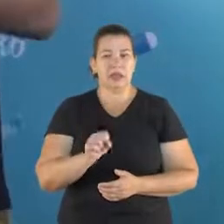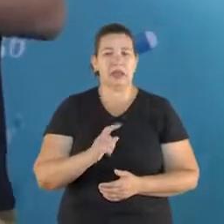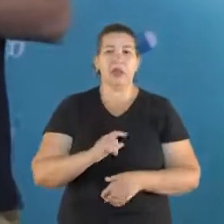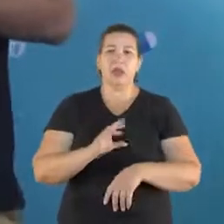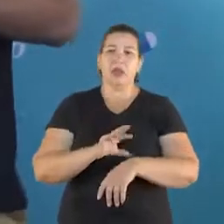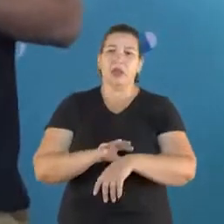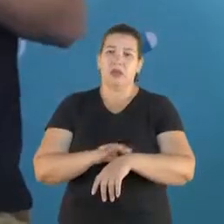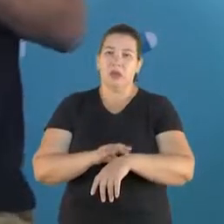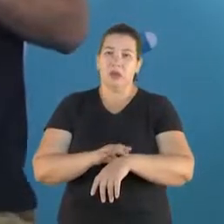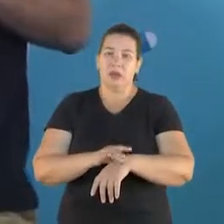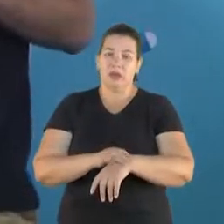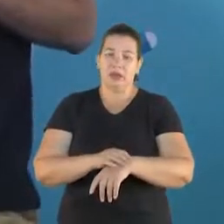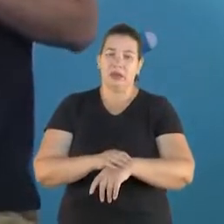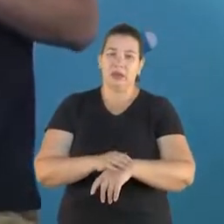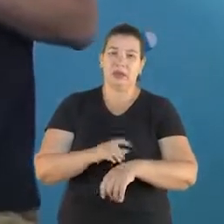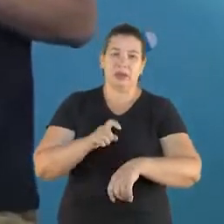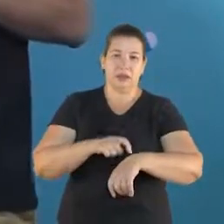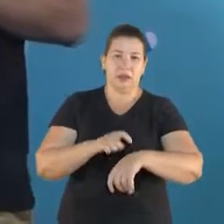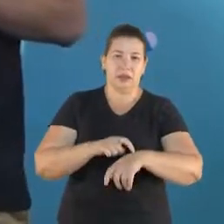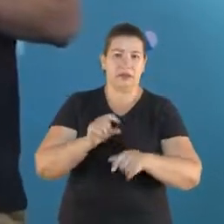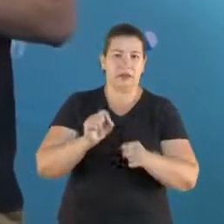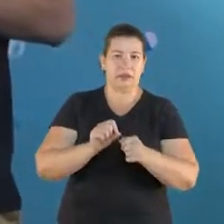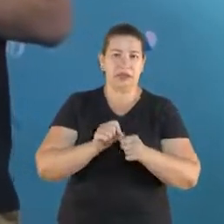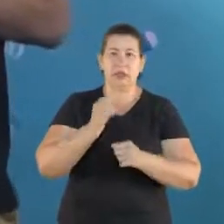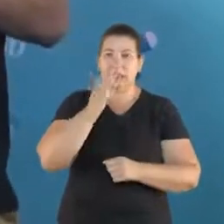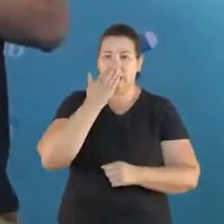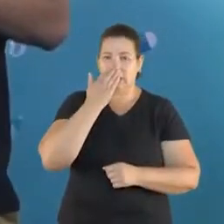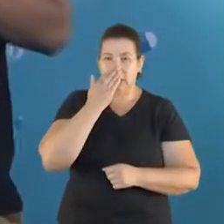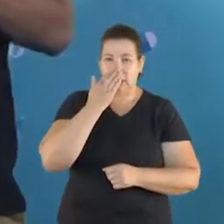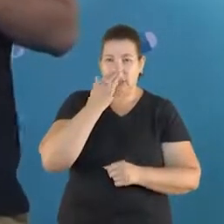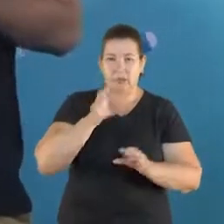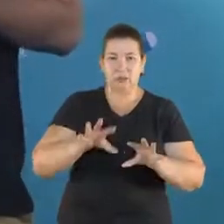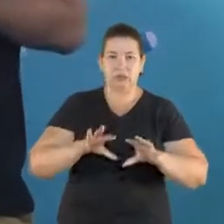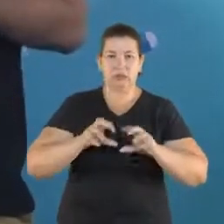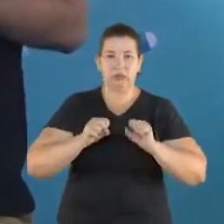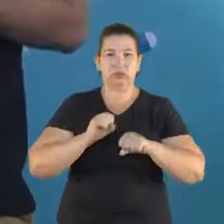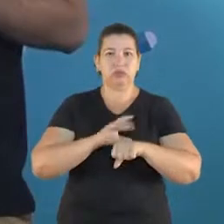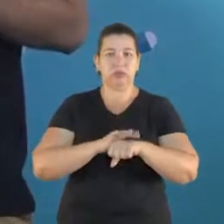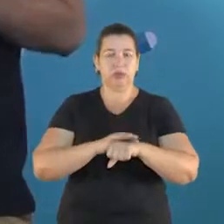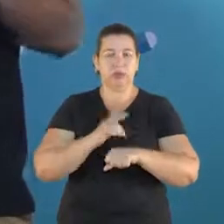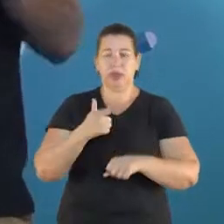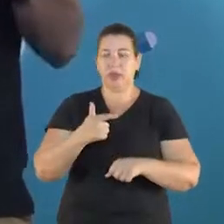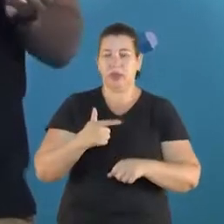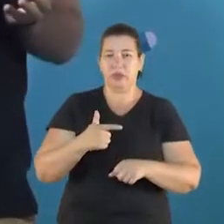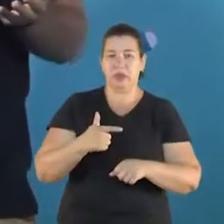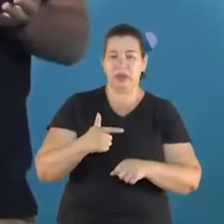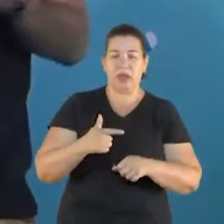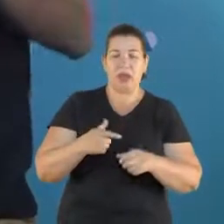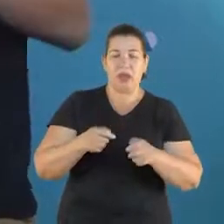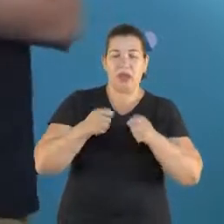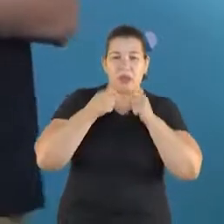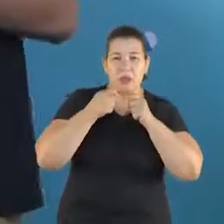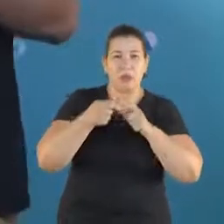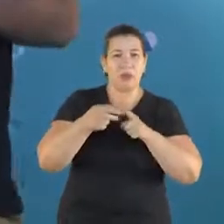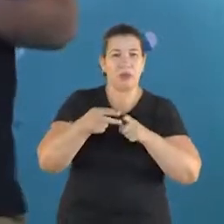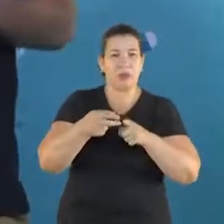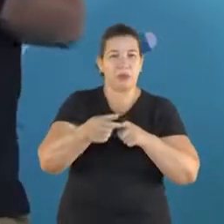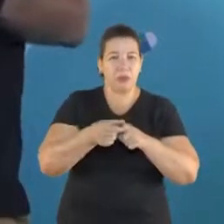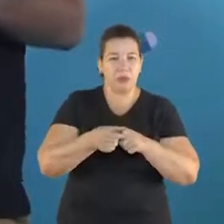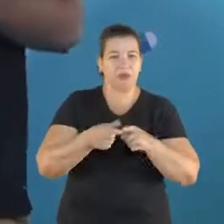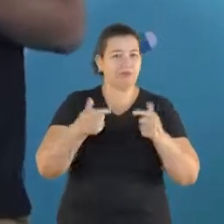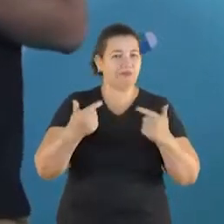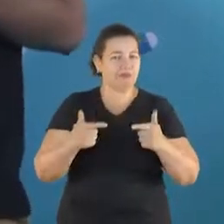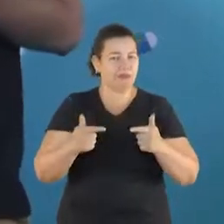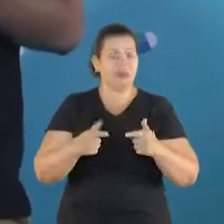sexualmente transmissíveis, ou seja, elas podem ser transmitidas pelo ato sexual desprotegido, tanto sexo oral, quanto vaginal, quanto